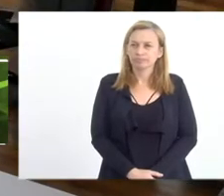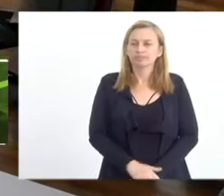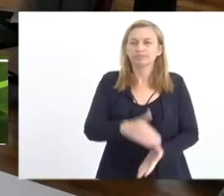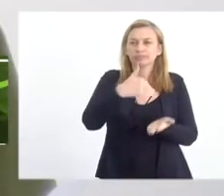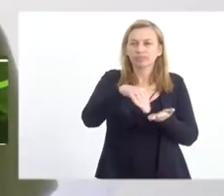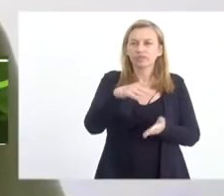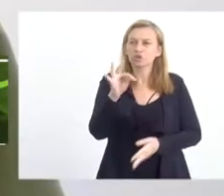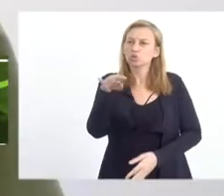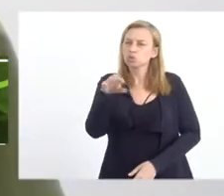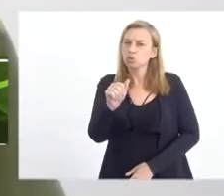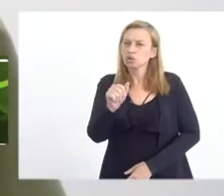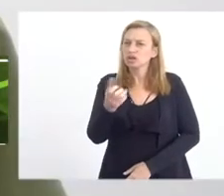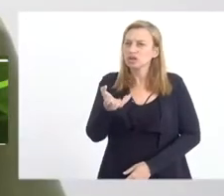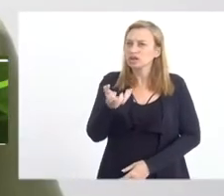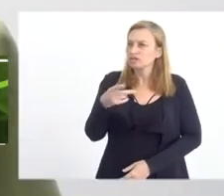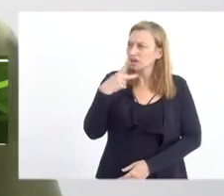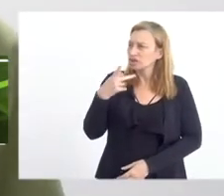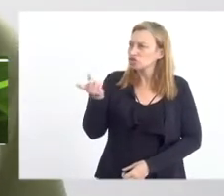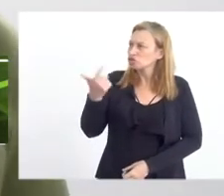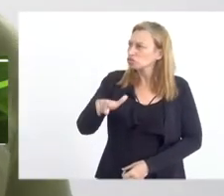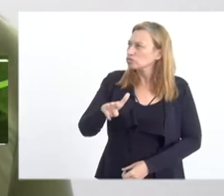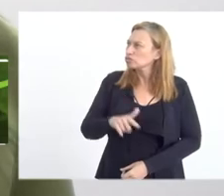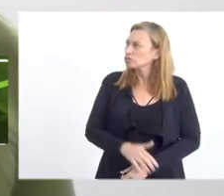Secretário Tutuca, o senhor quer retornar à sua fala?